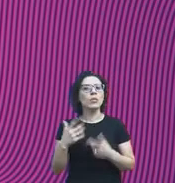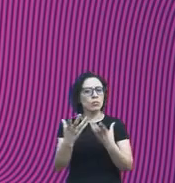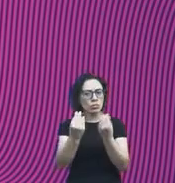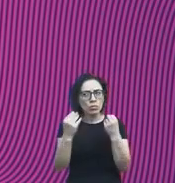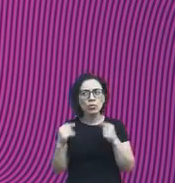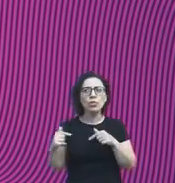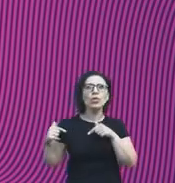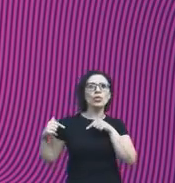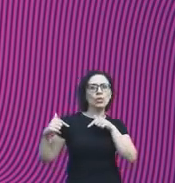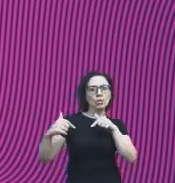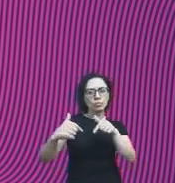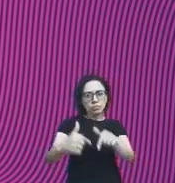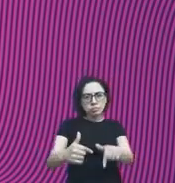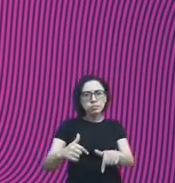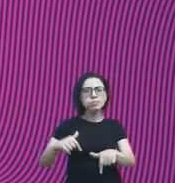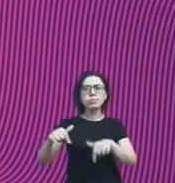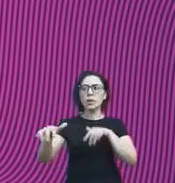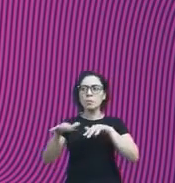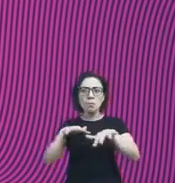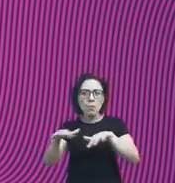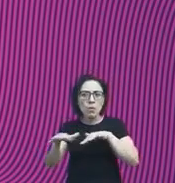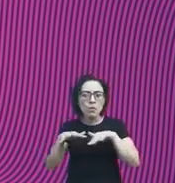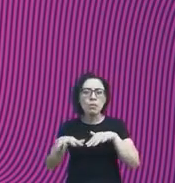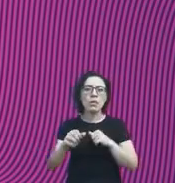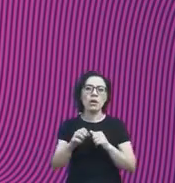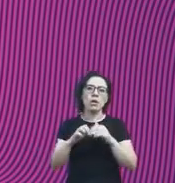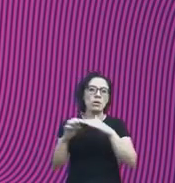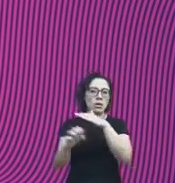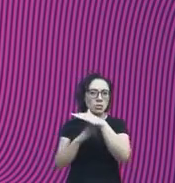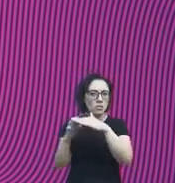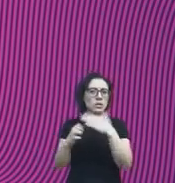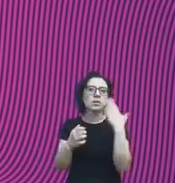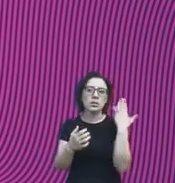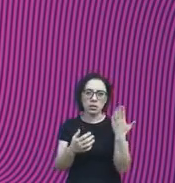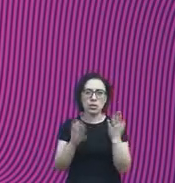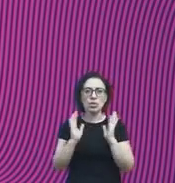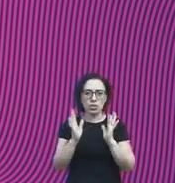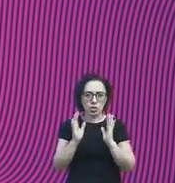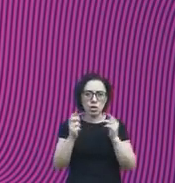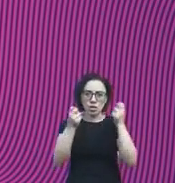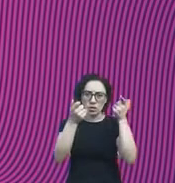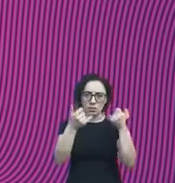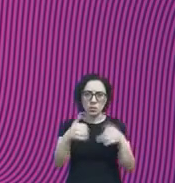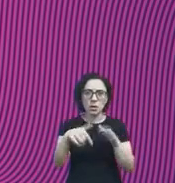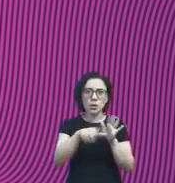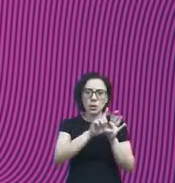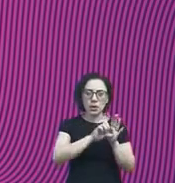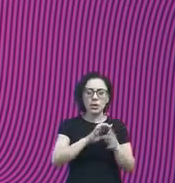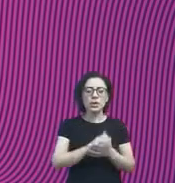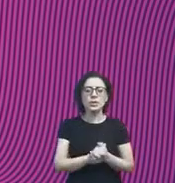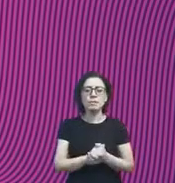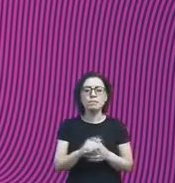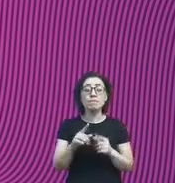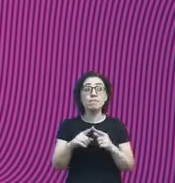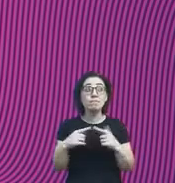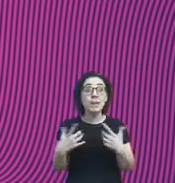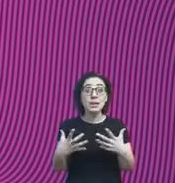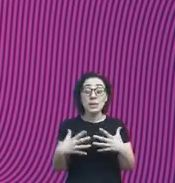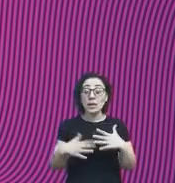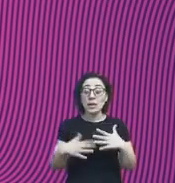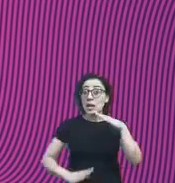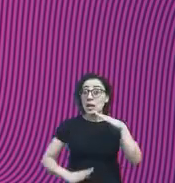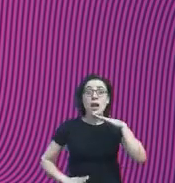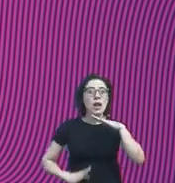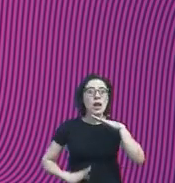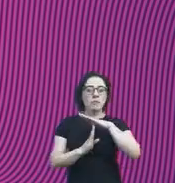empresarial, relatadas aqui pelo Renato, mas há um esgotamento. E esse